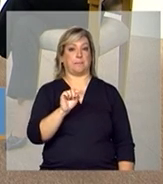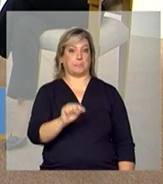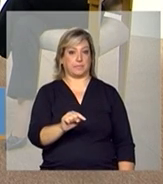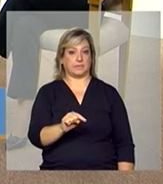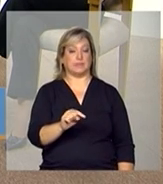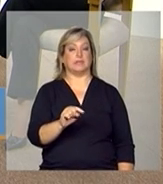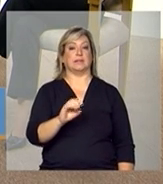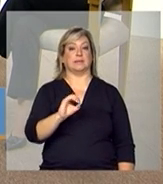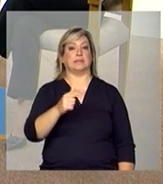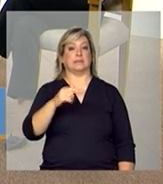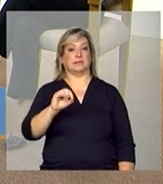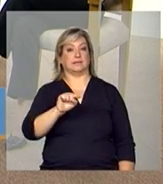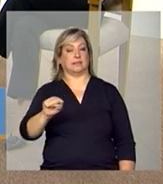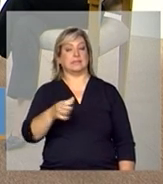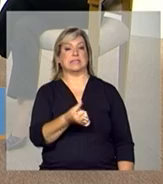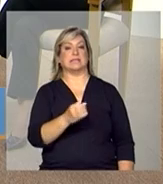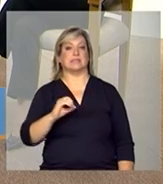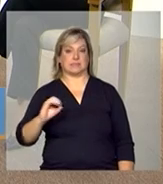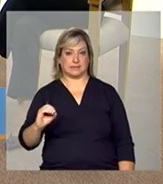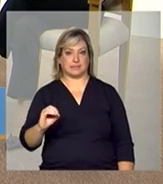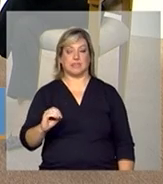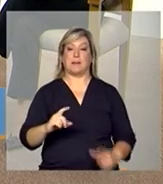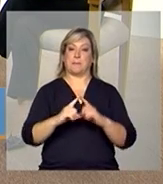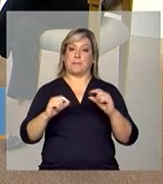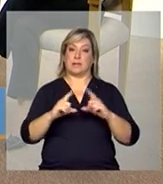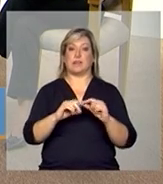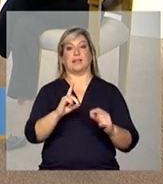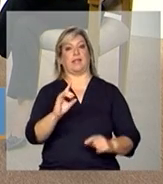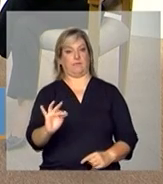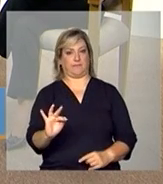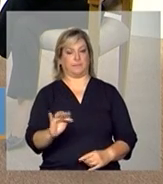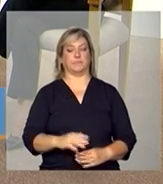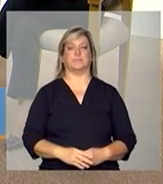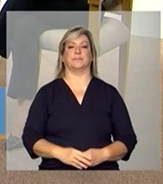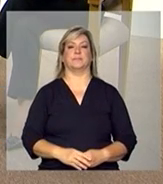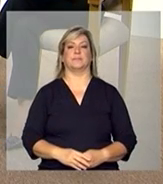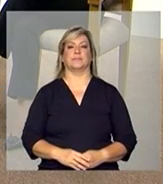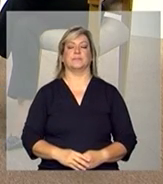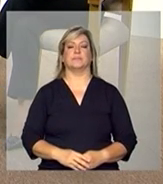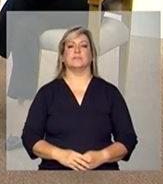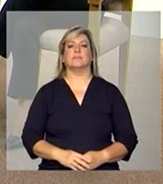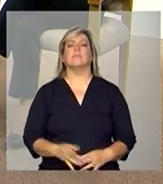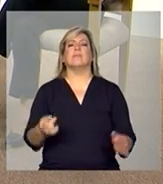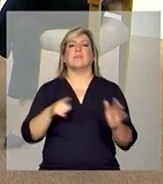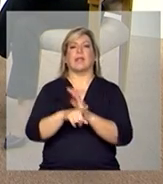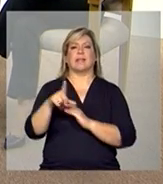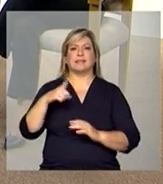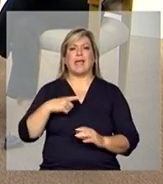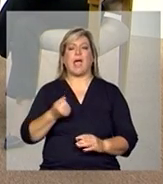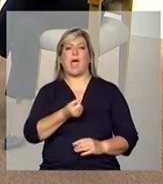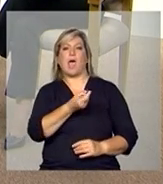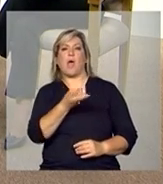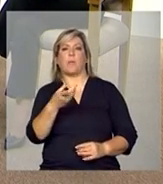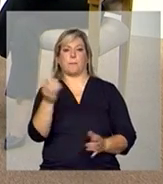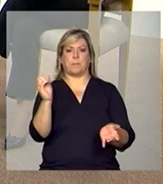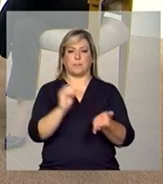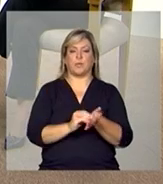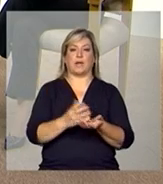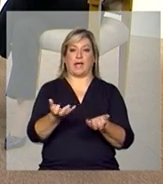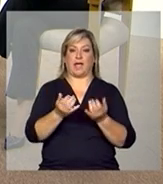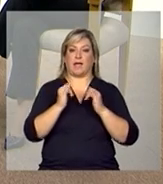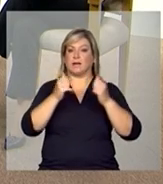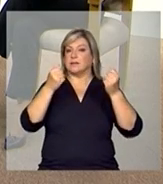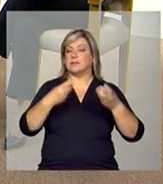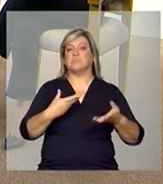70070 tr600 Brasília Distrito Federal existe mais alguma colocação que vocês queiram fazer que acontece